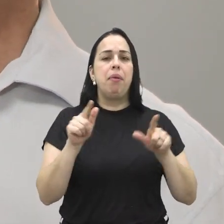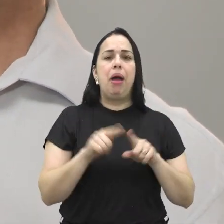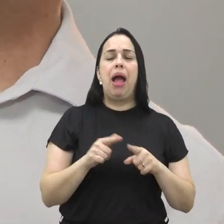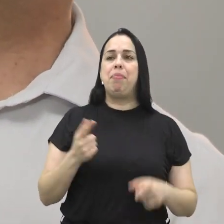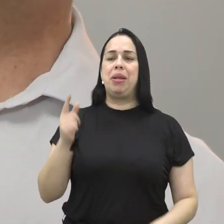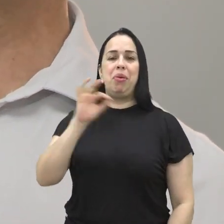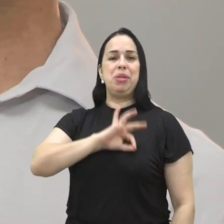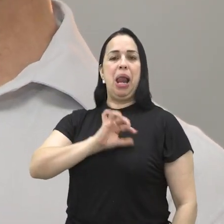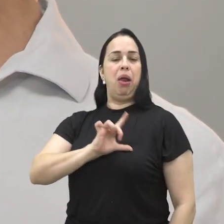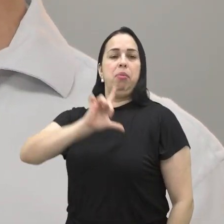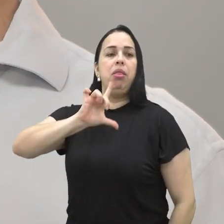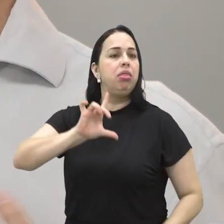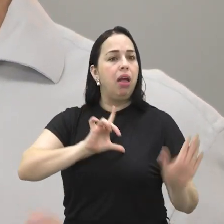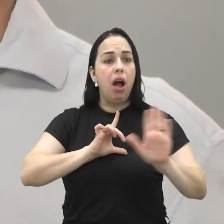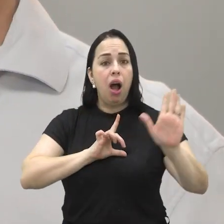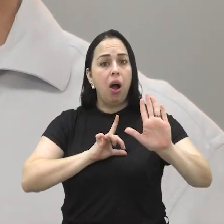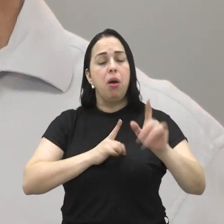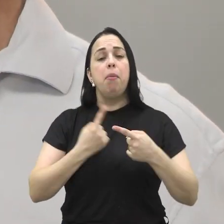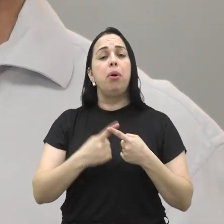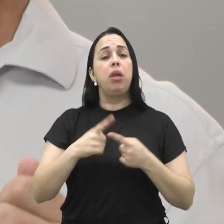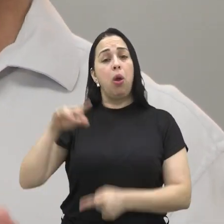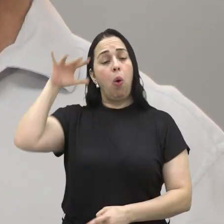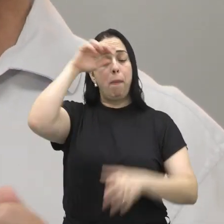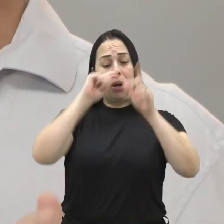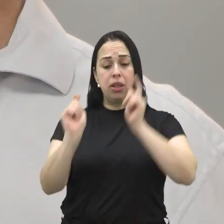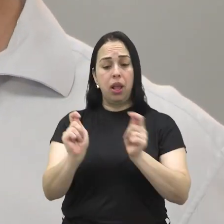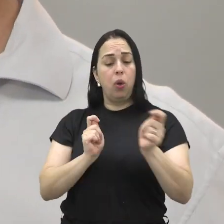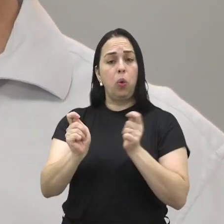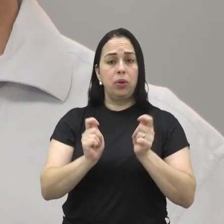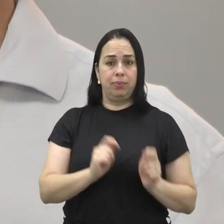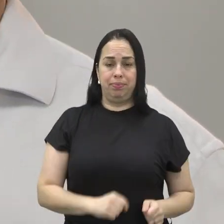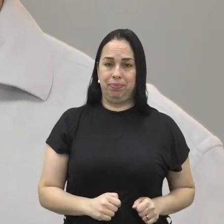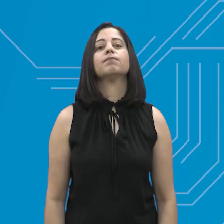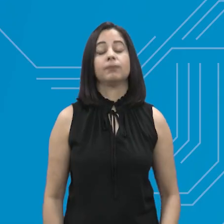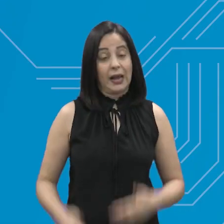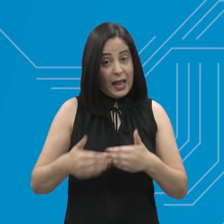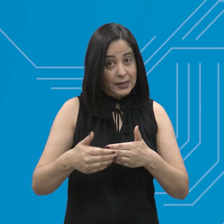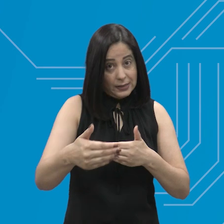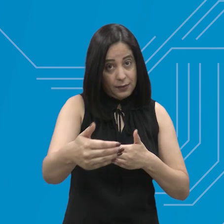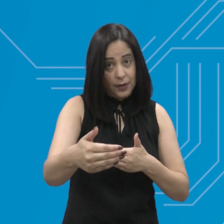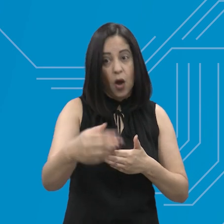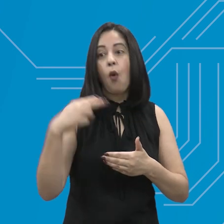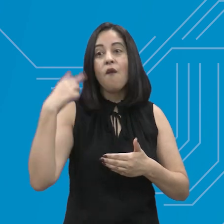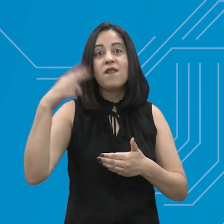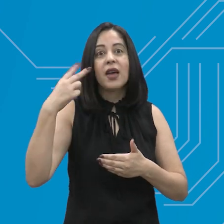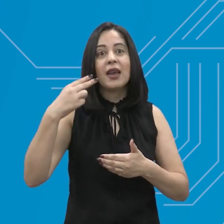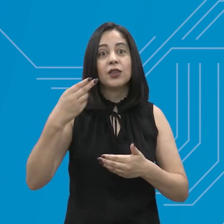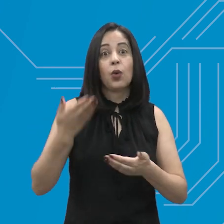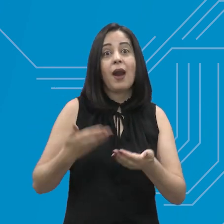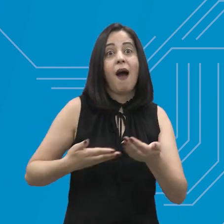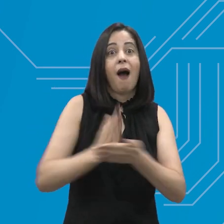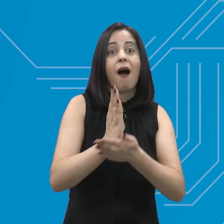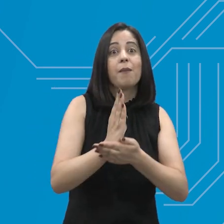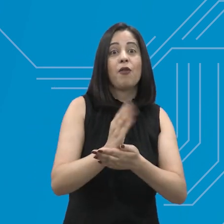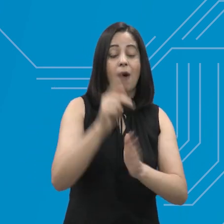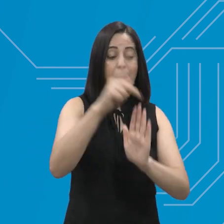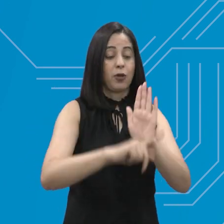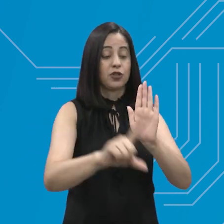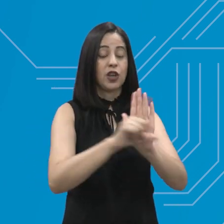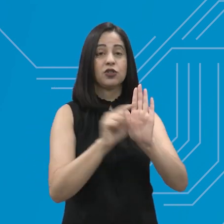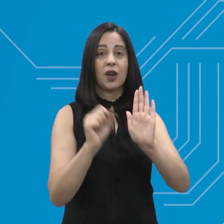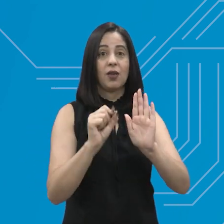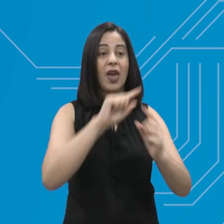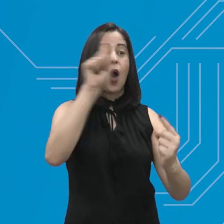não, porque você começou a ganhar mais? Não, é exatamente educação financeira. A seguir, vereadores aprovam um projeto de lei